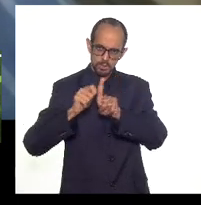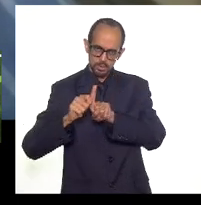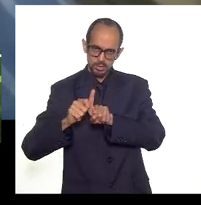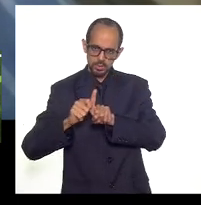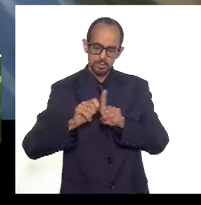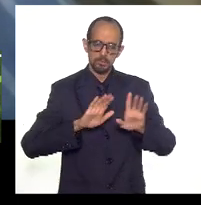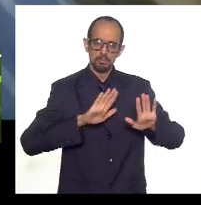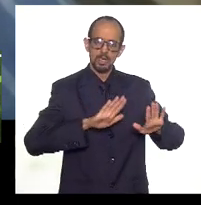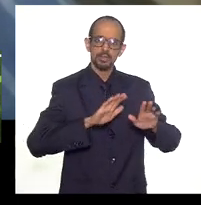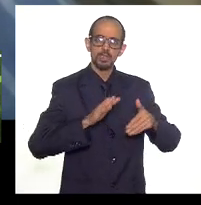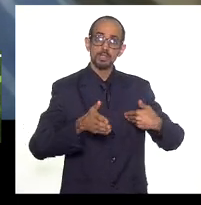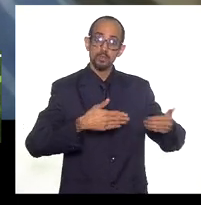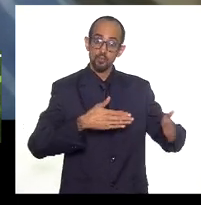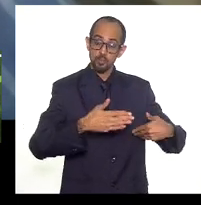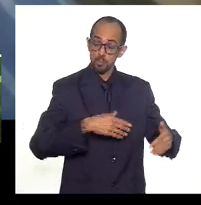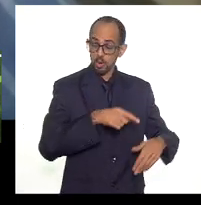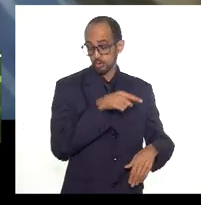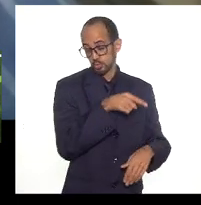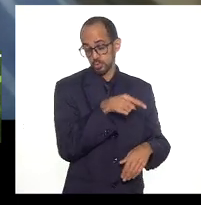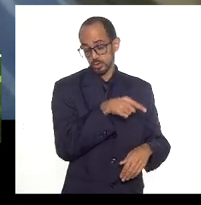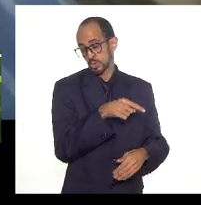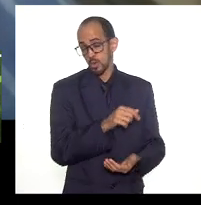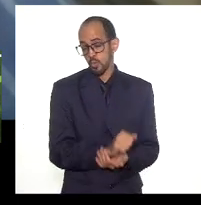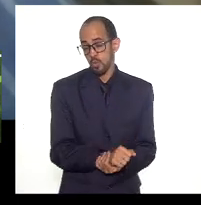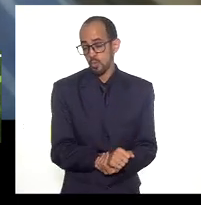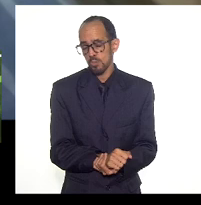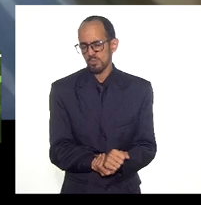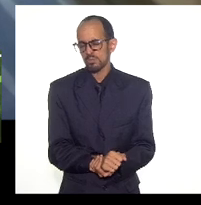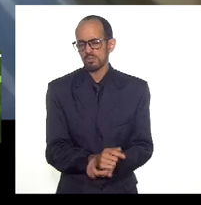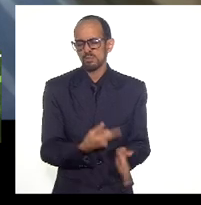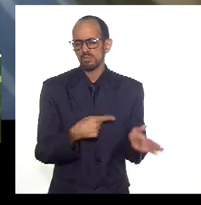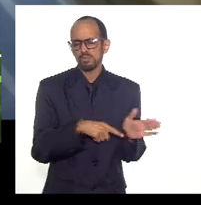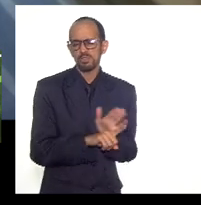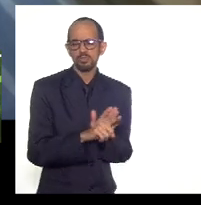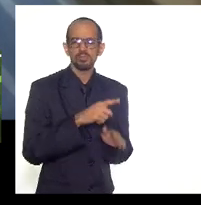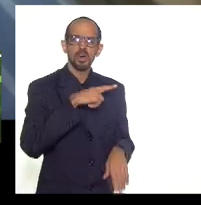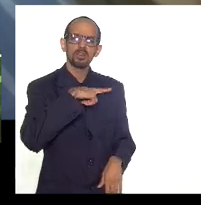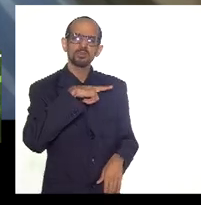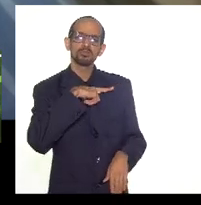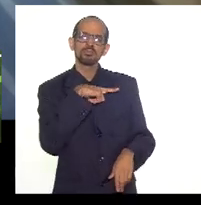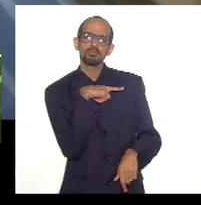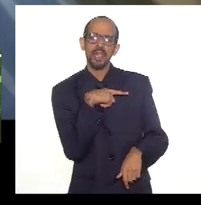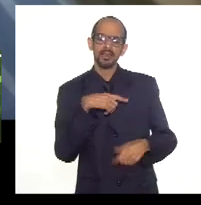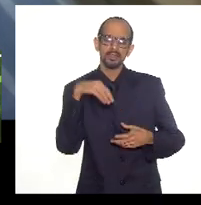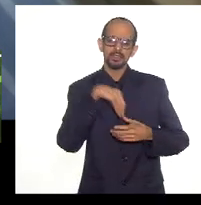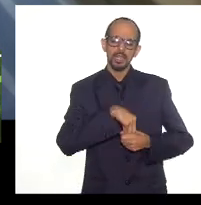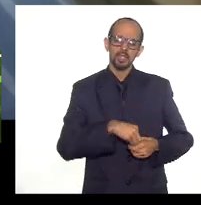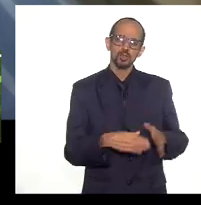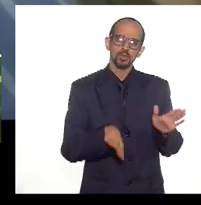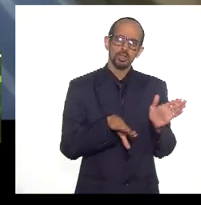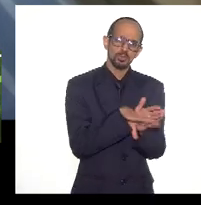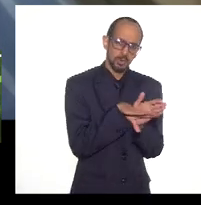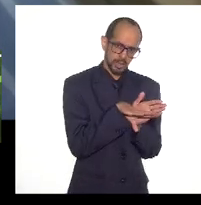Esses volumes de produção existem nas plataformas